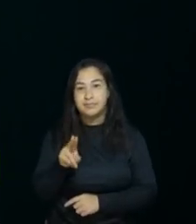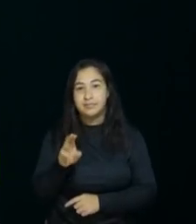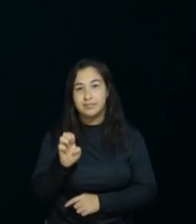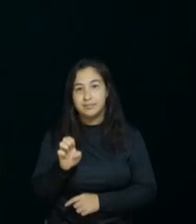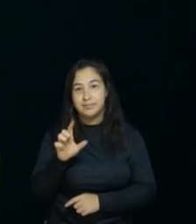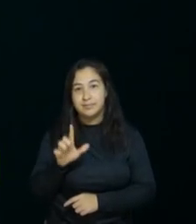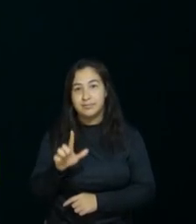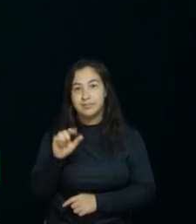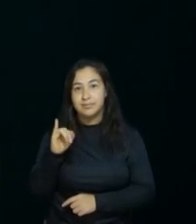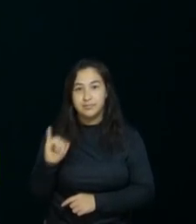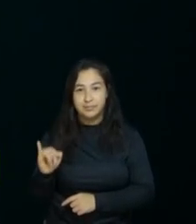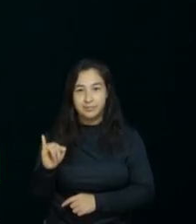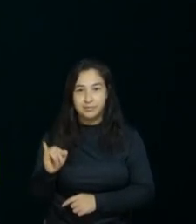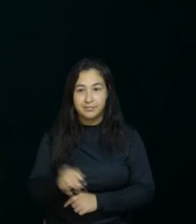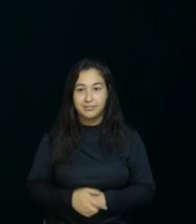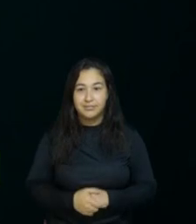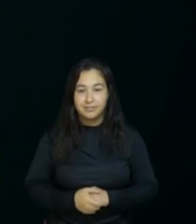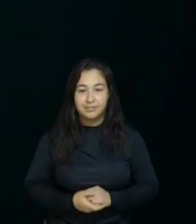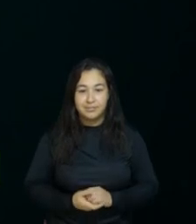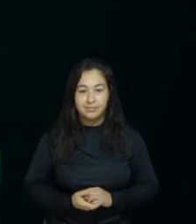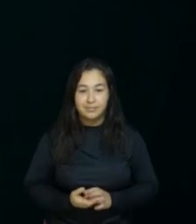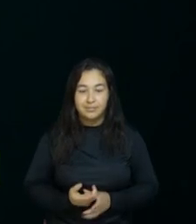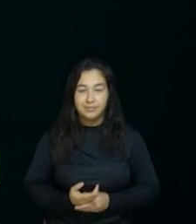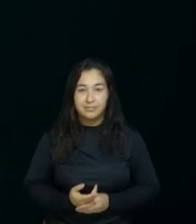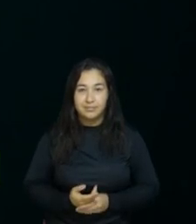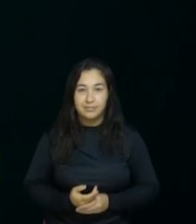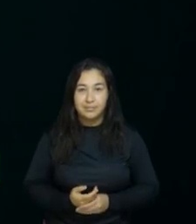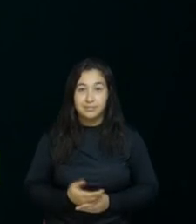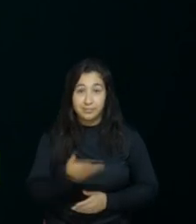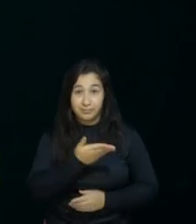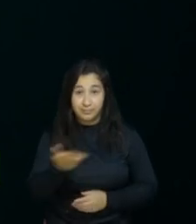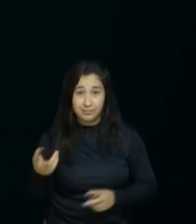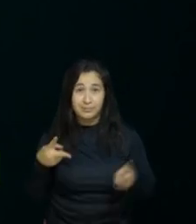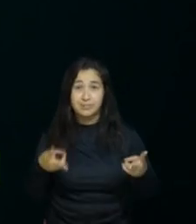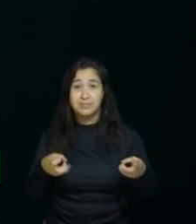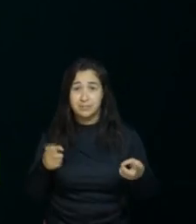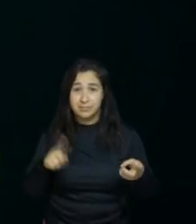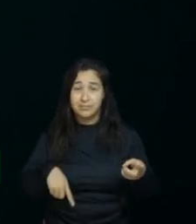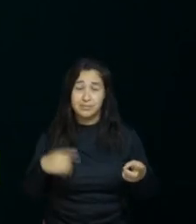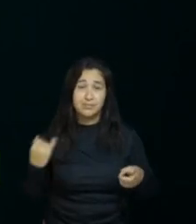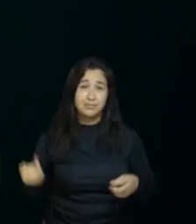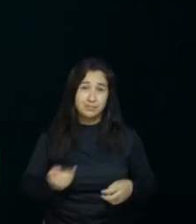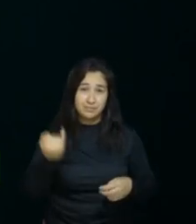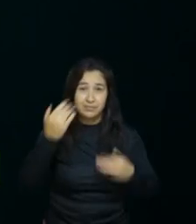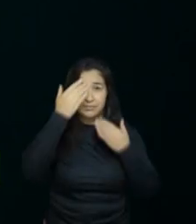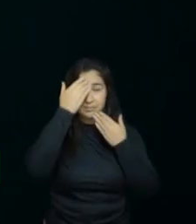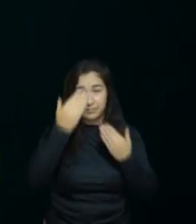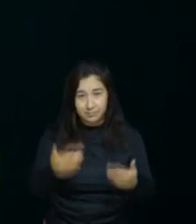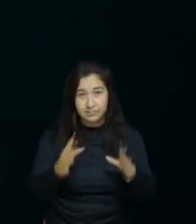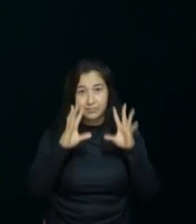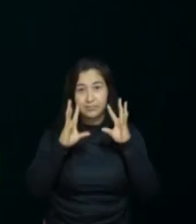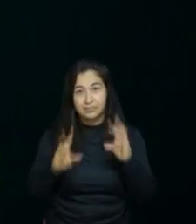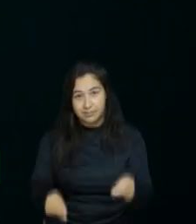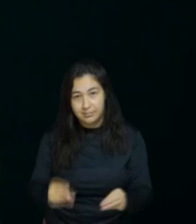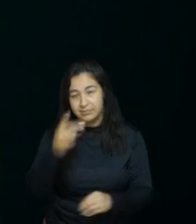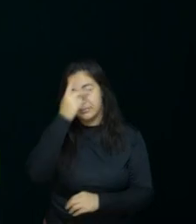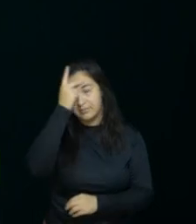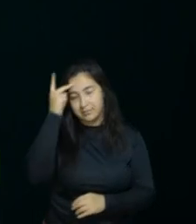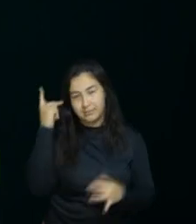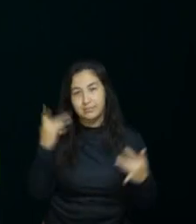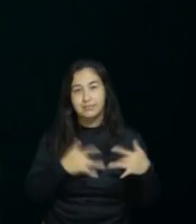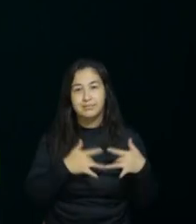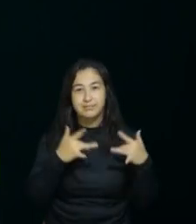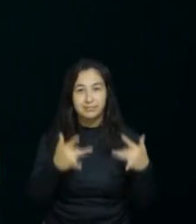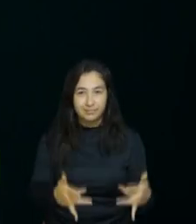Bernardi. Em nome deles, vocês veem o quanto que é importante agradecer todo o voluntariado. Então,